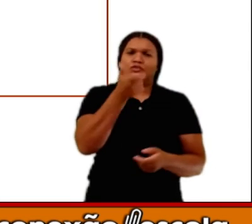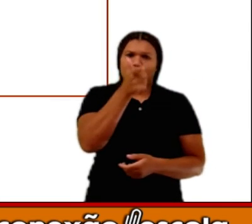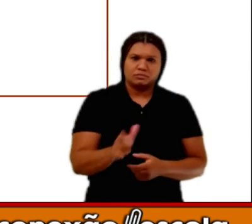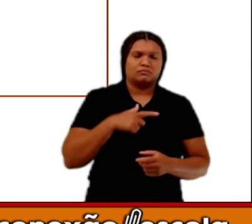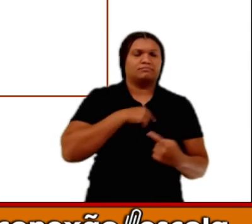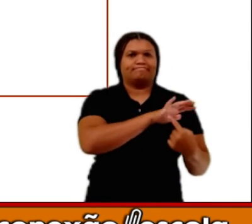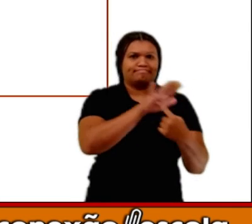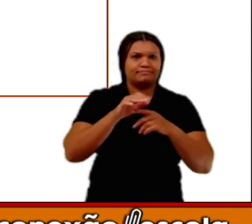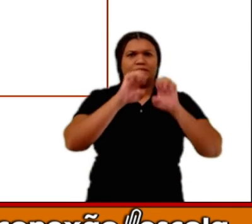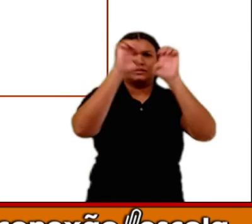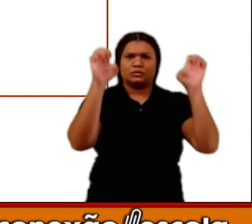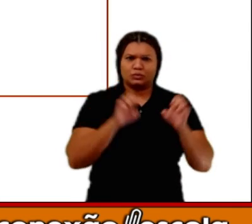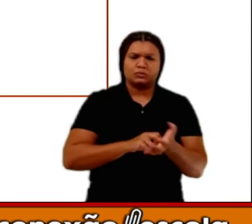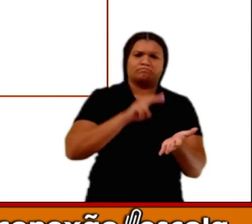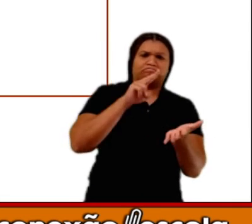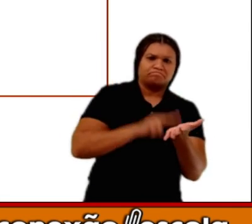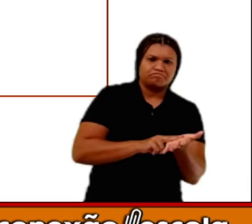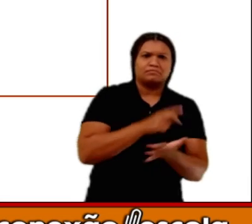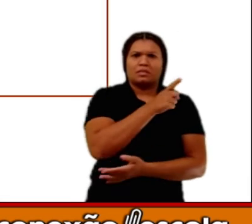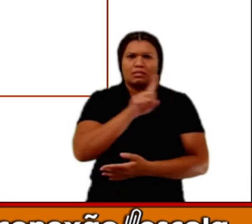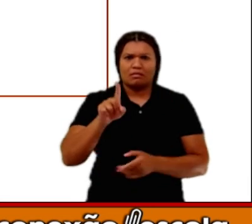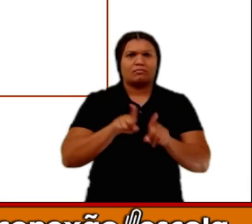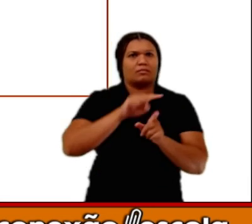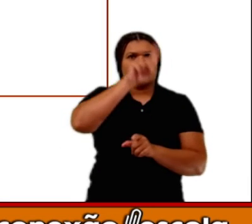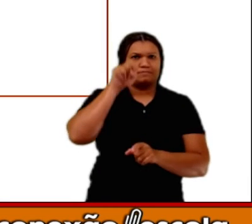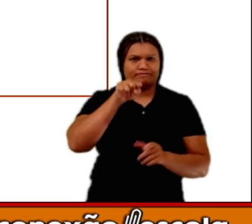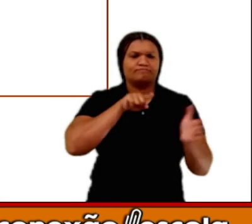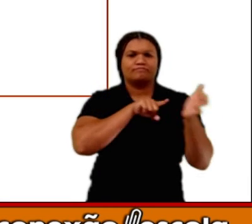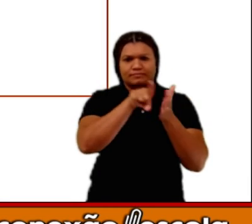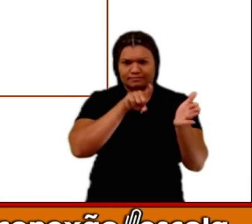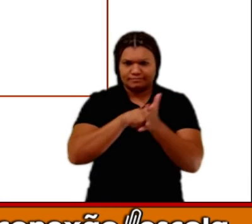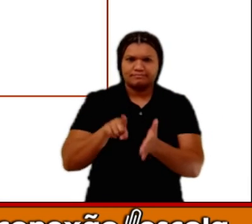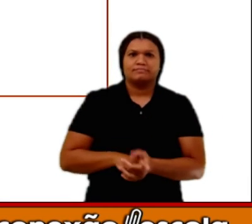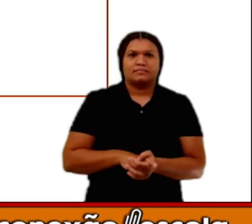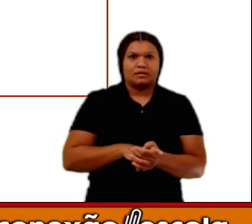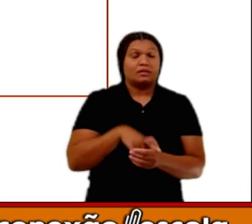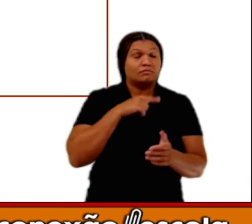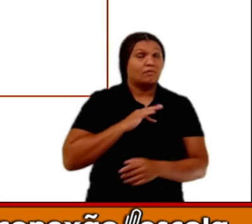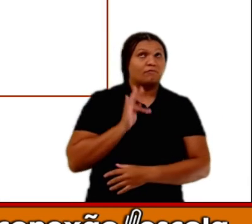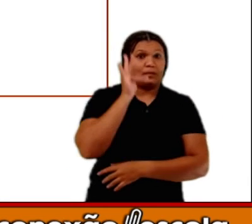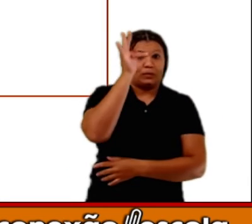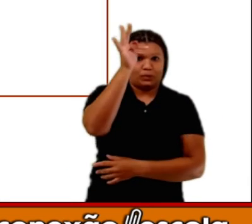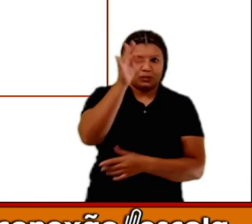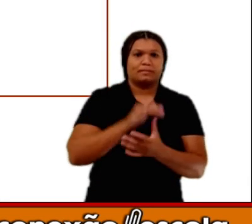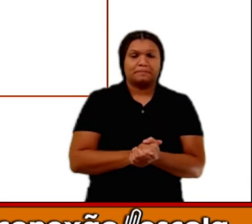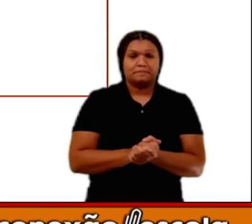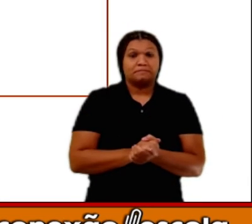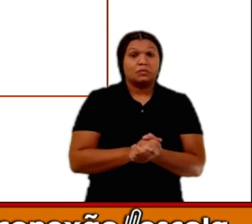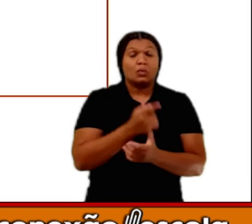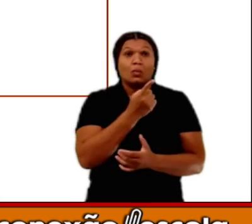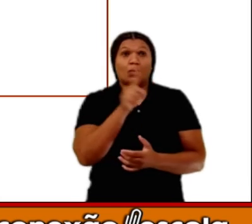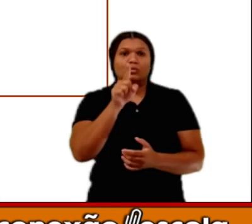as estruturas afirmativas negativas e interrogativas do futuro com Going to e por fim